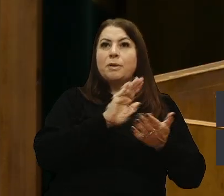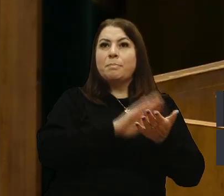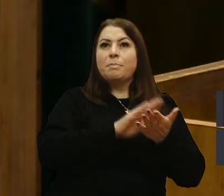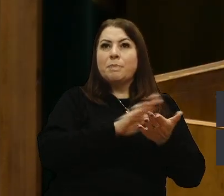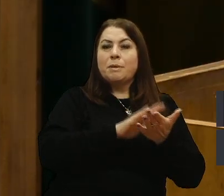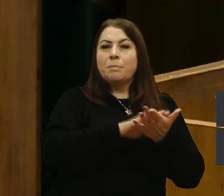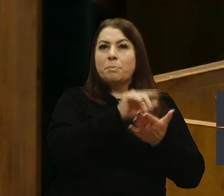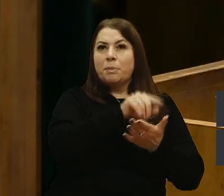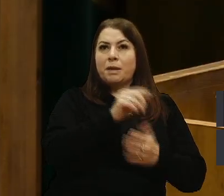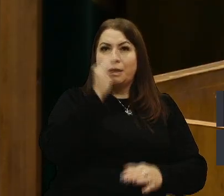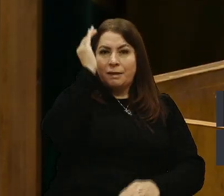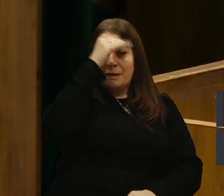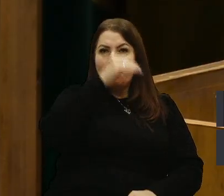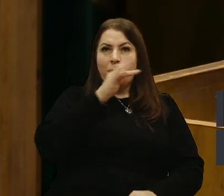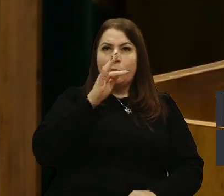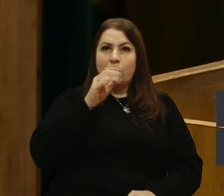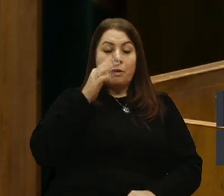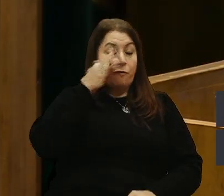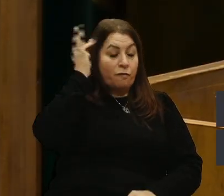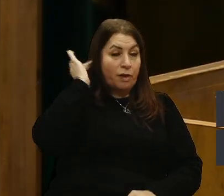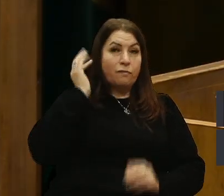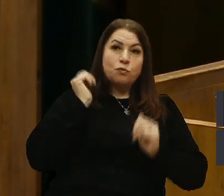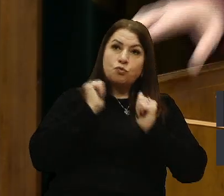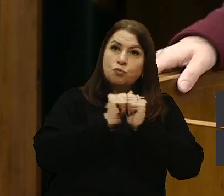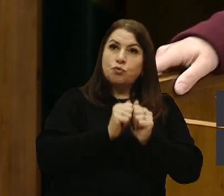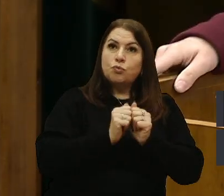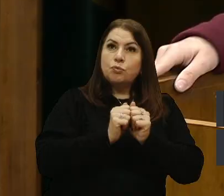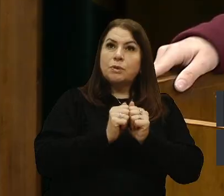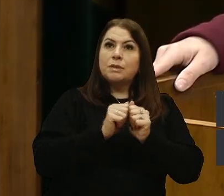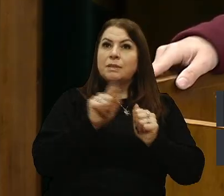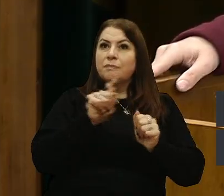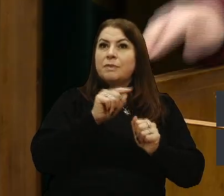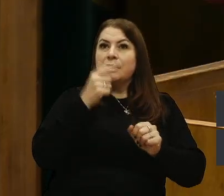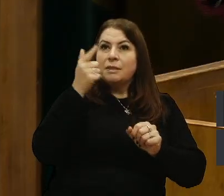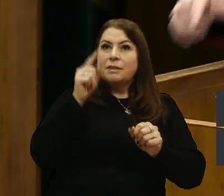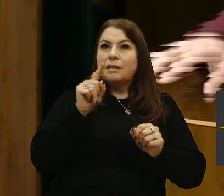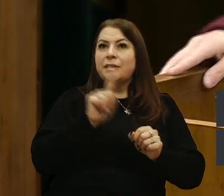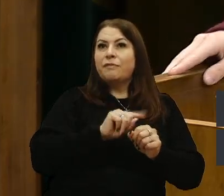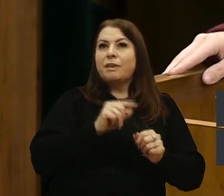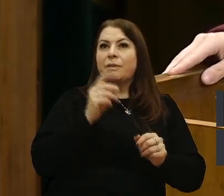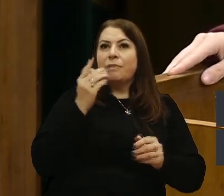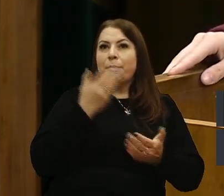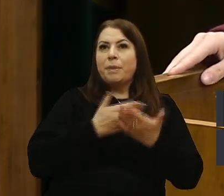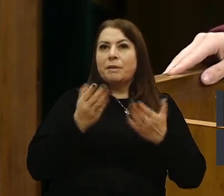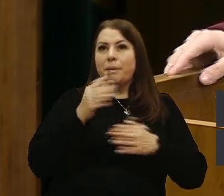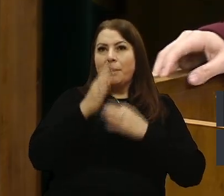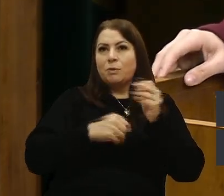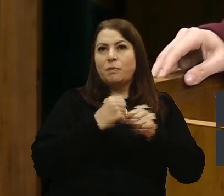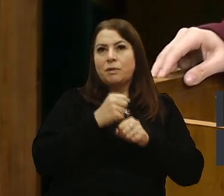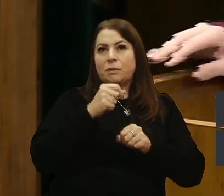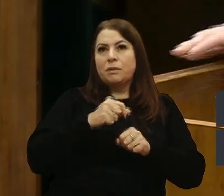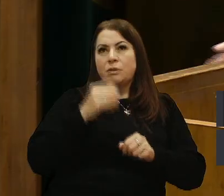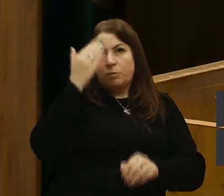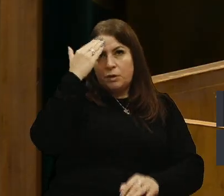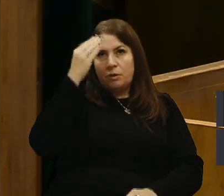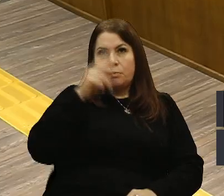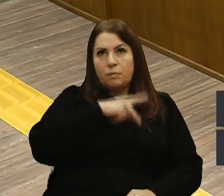palma para Trump e Flávio Bolsonaro, seu aliado, que será derrotado mais uma vez nas eleições desse ano. Obrigado,